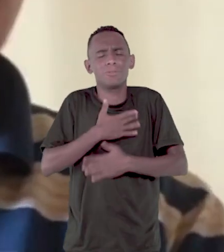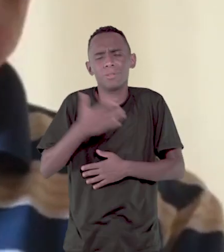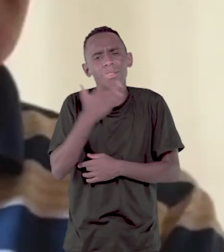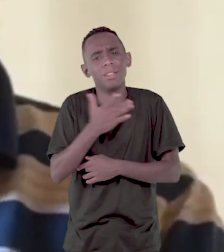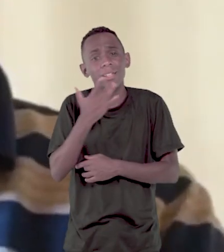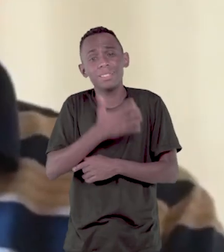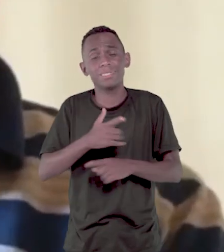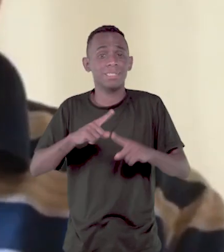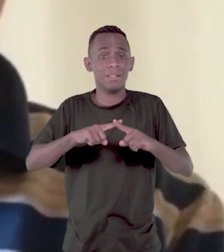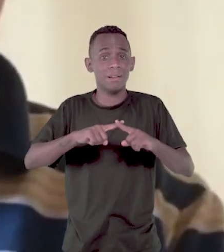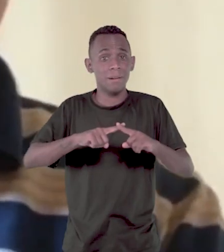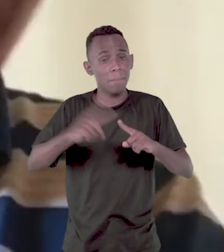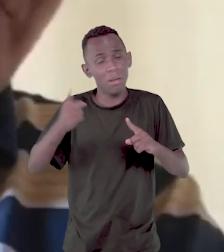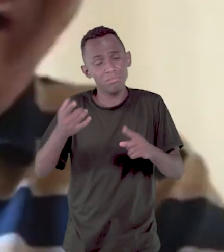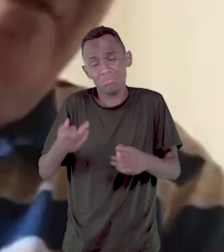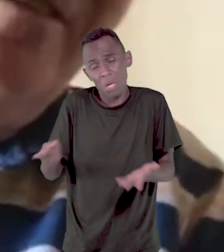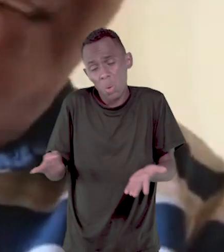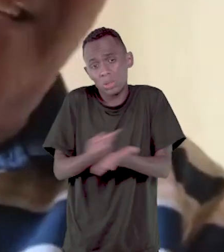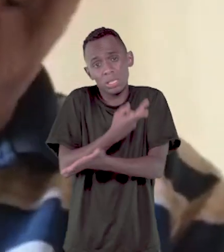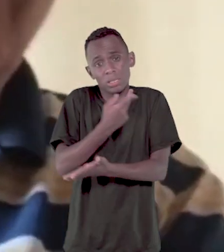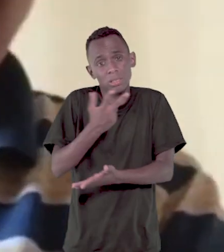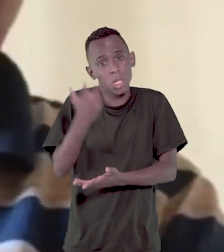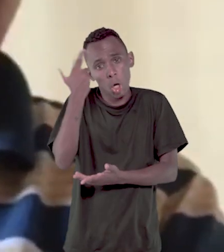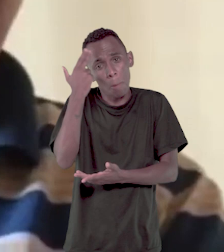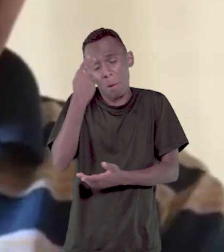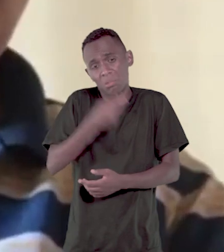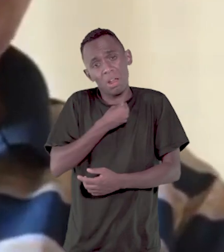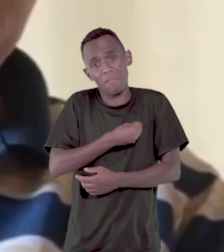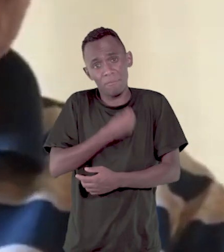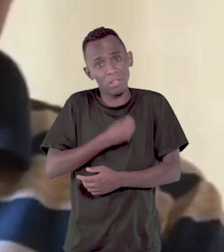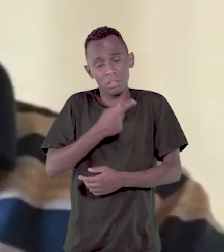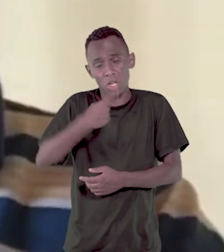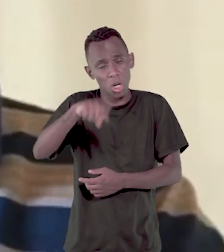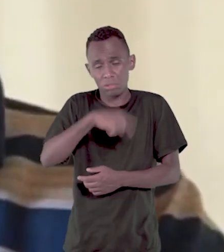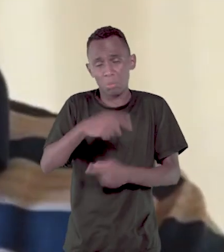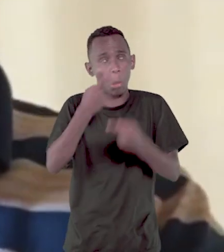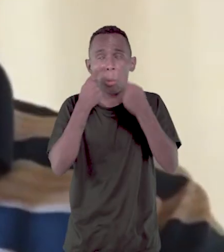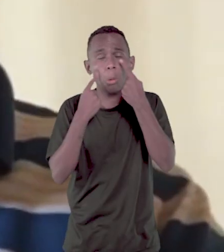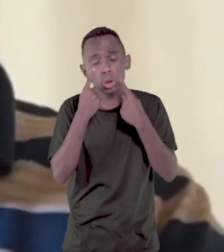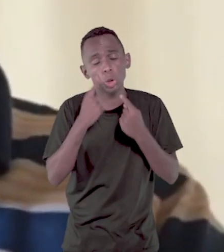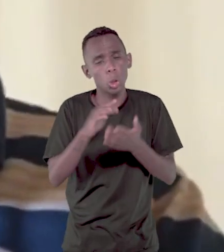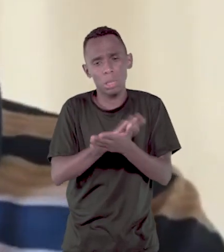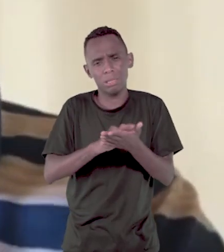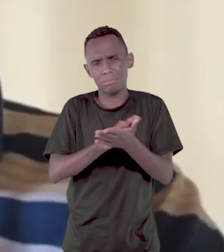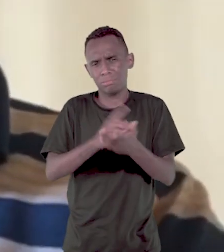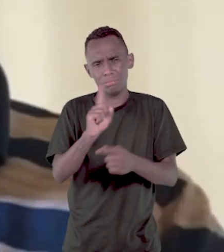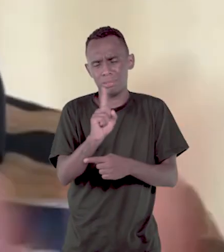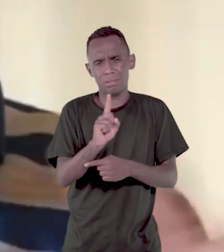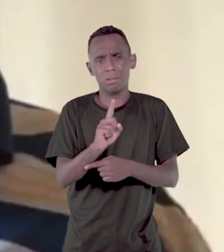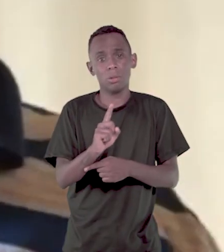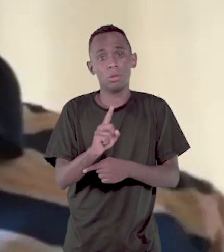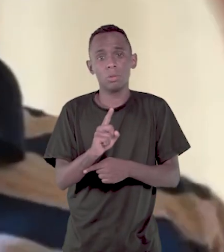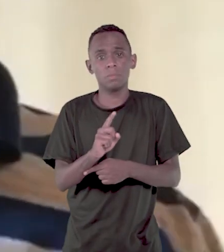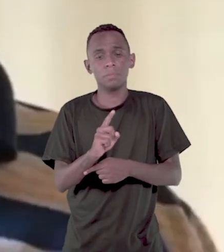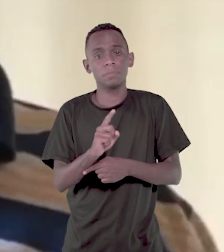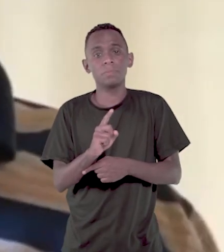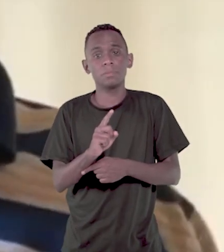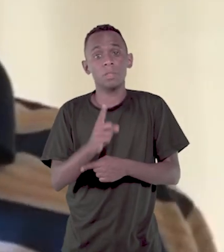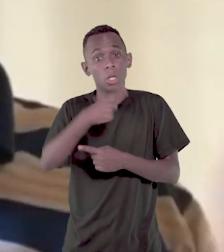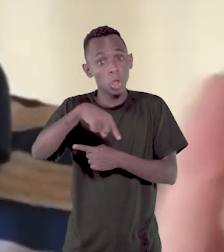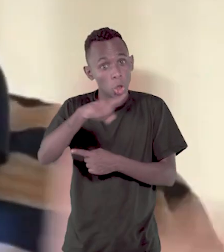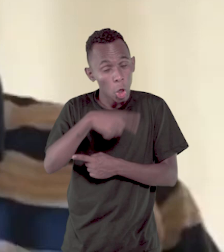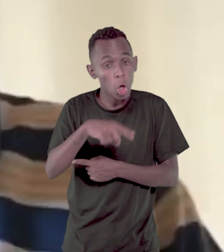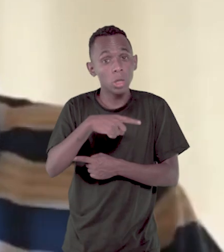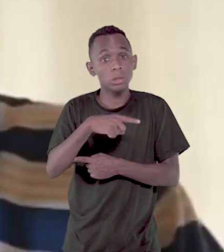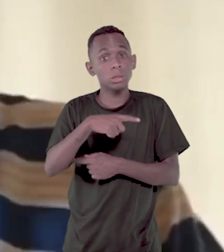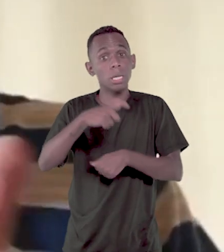né? Mas faz parte, né? Não vamos lamentar. Nós estamos para isso, né?